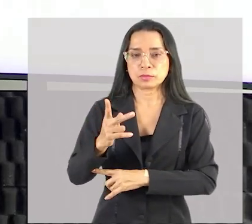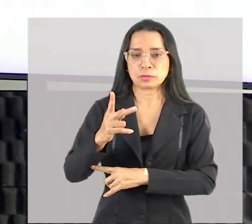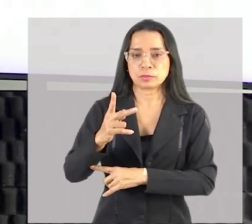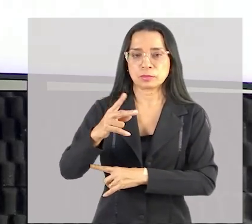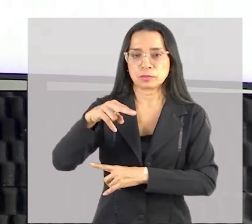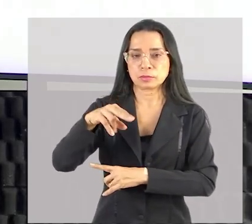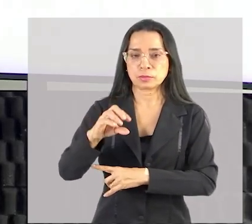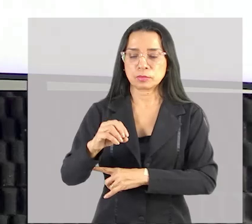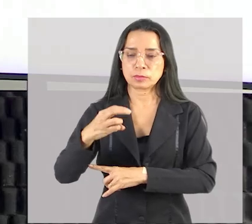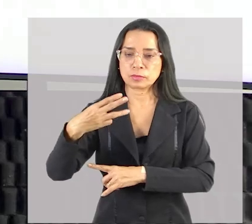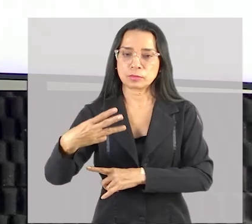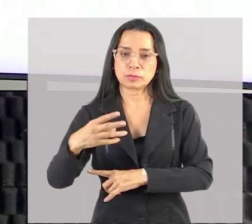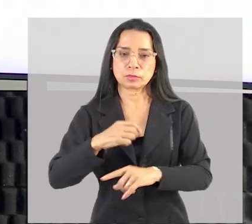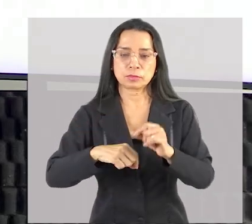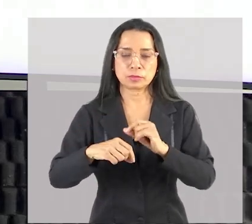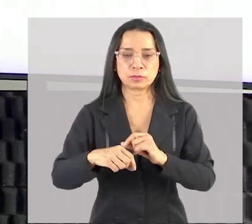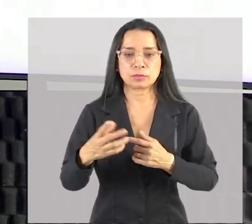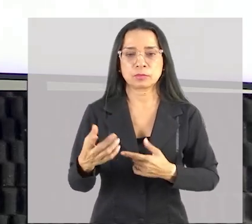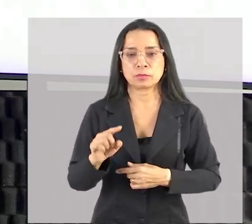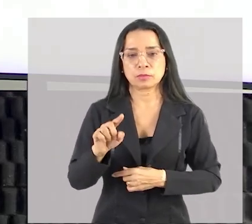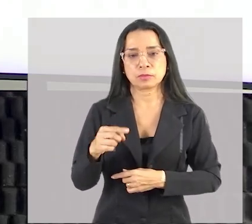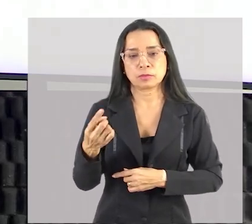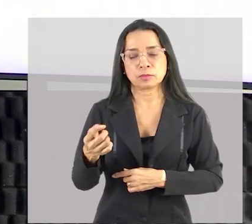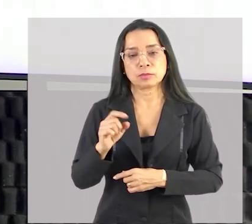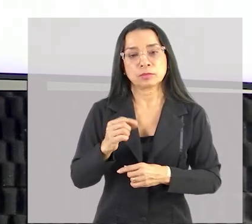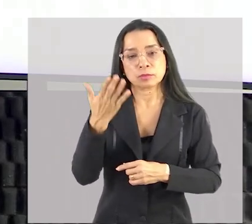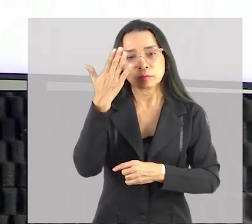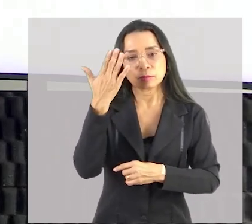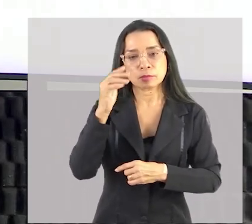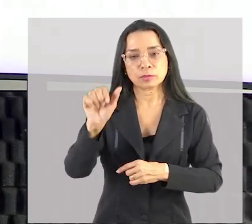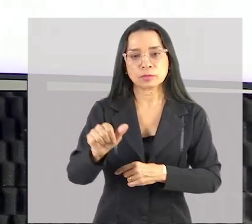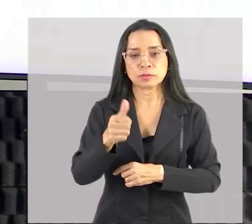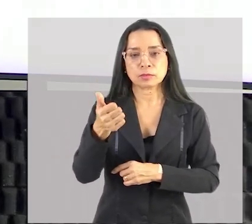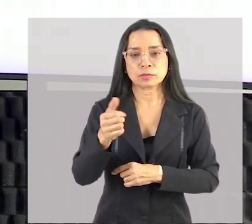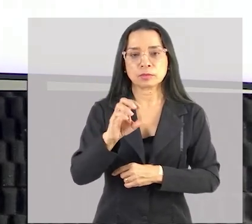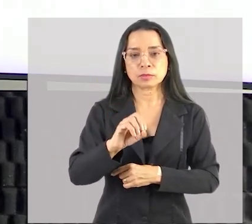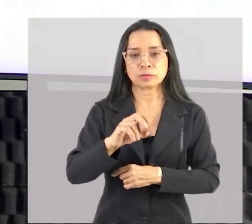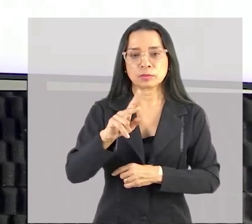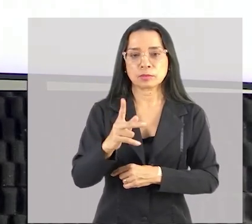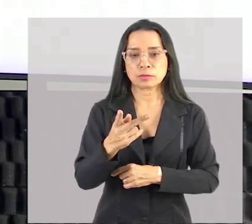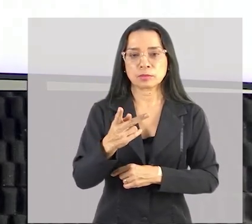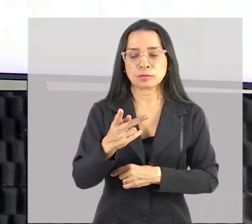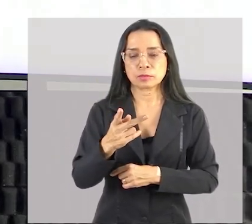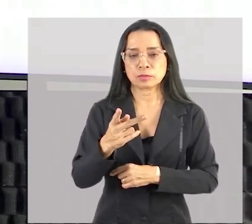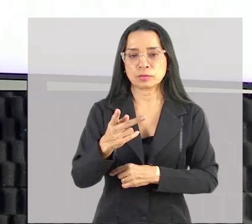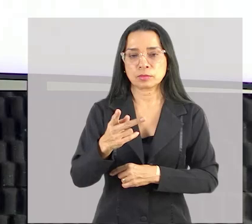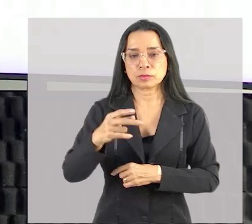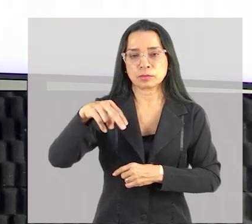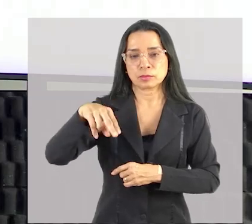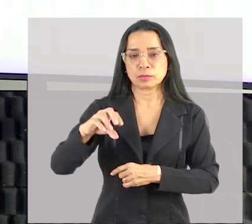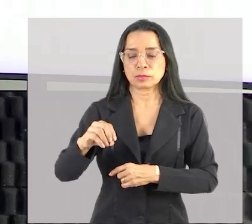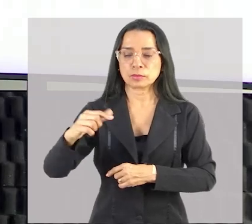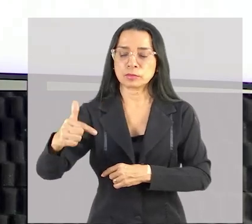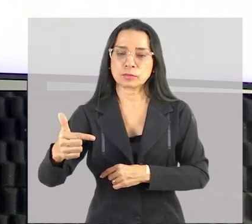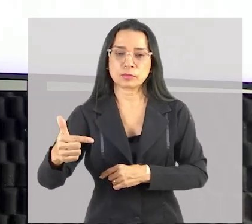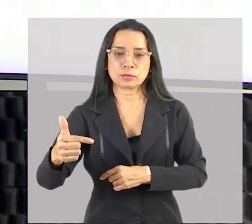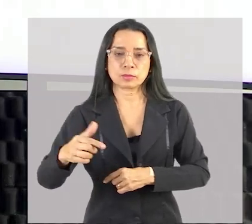HNO3. Vou escrever de outra forma para te poder entender melhor. OHNO2.